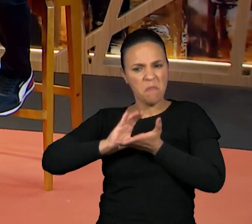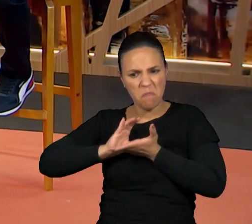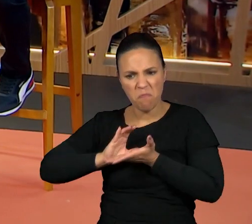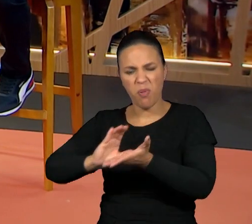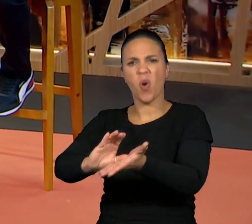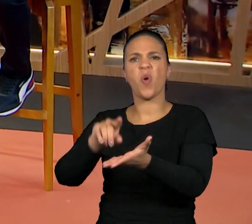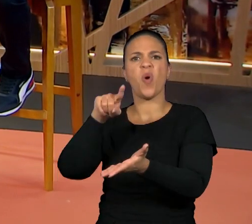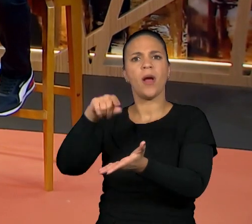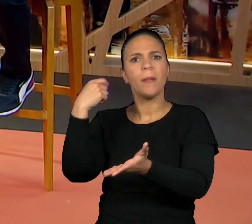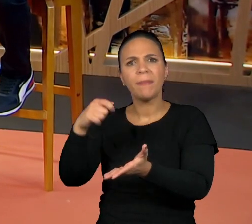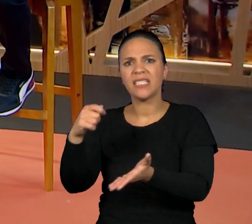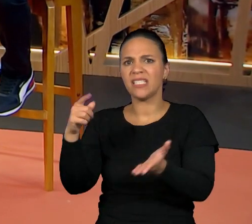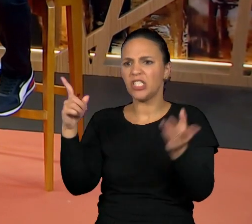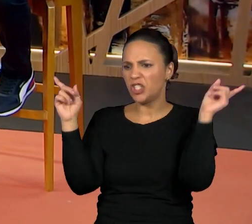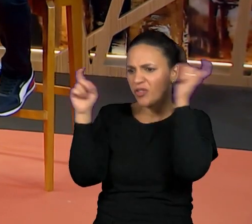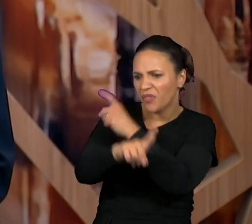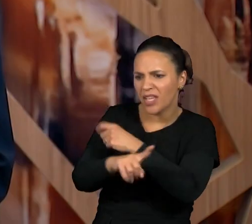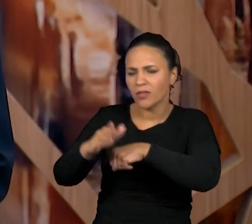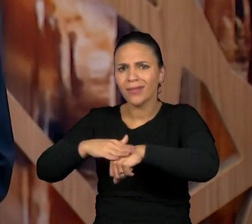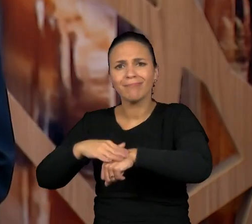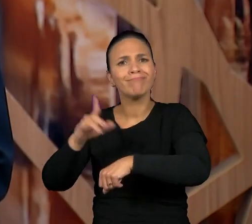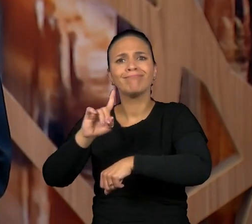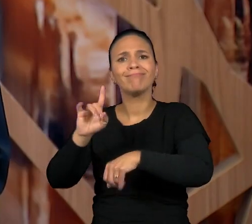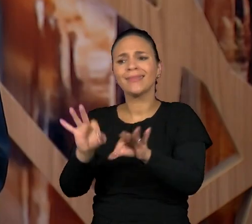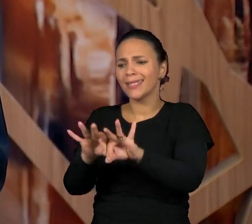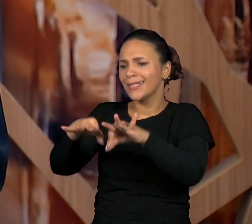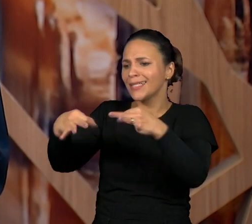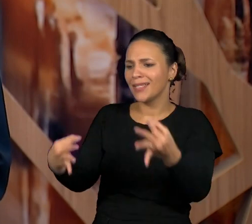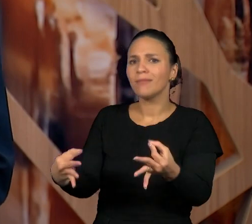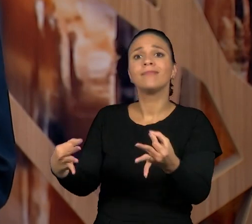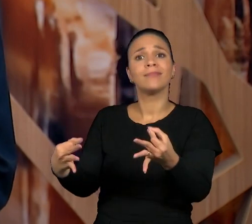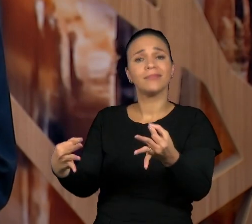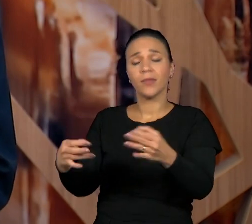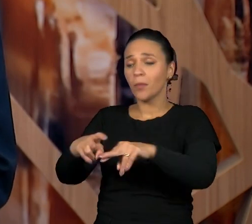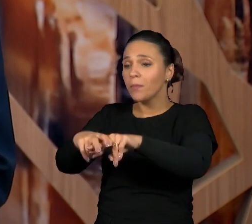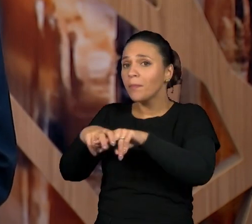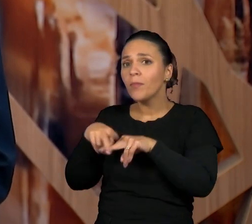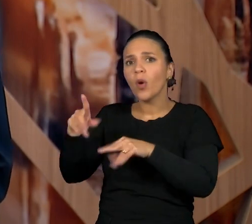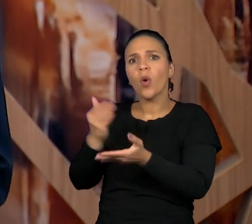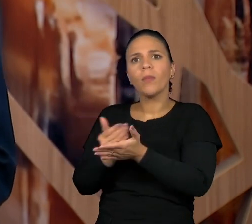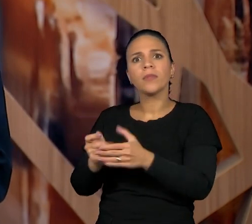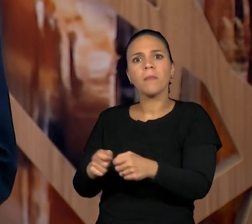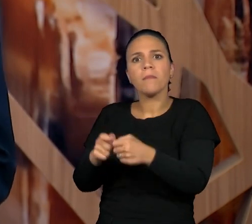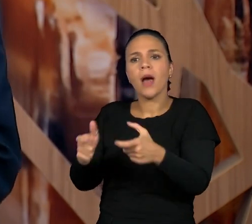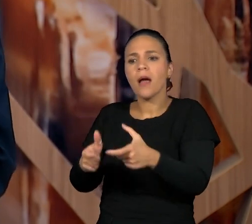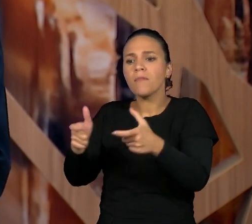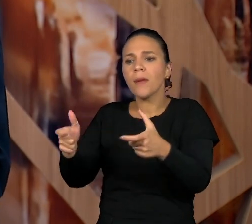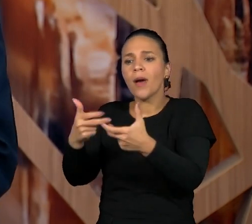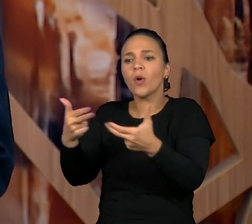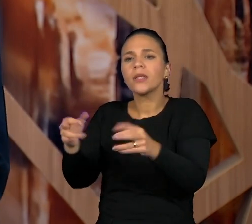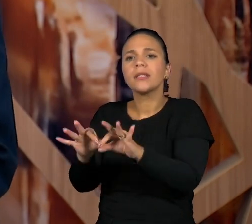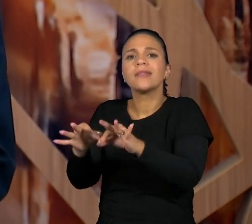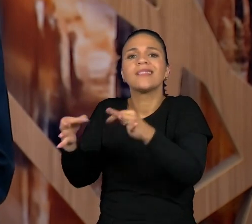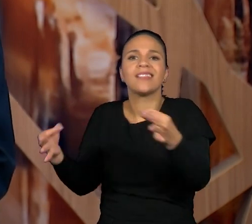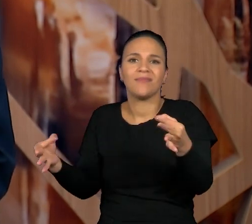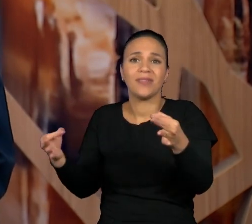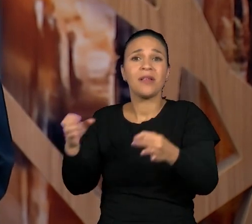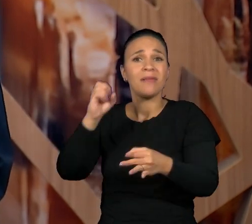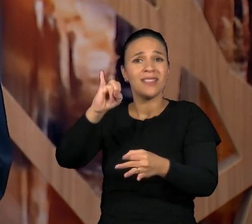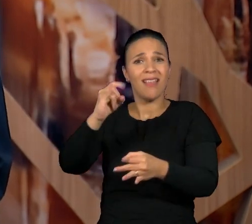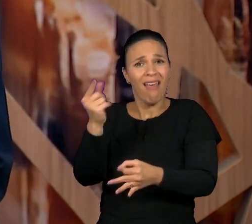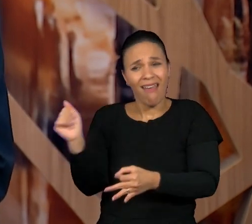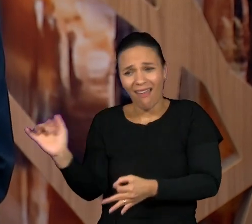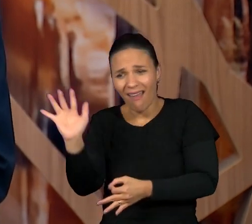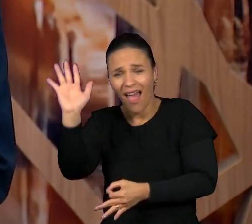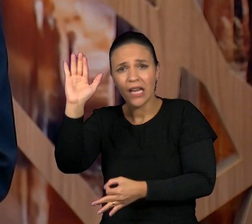difícil execução e que, por isso mesmo, vai interditar, num certo